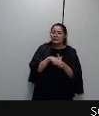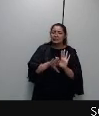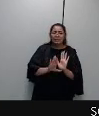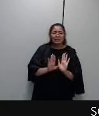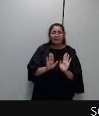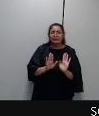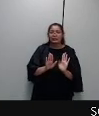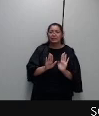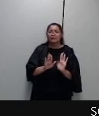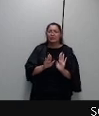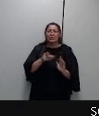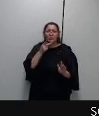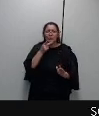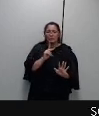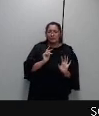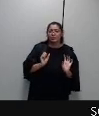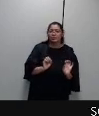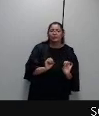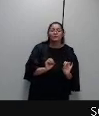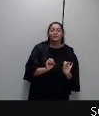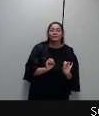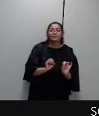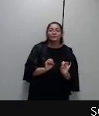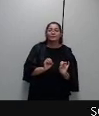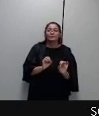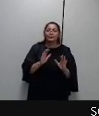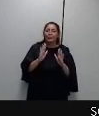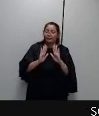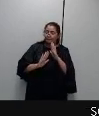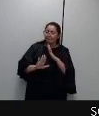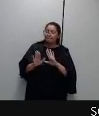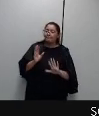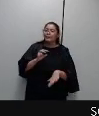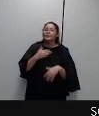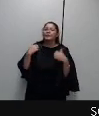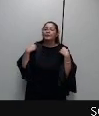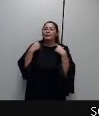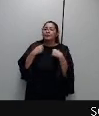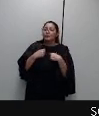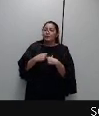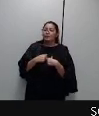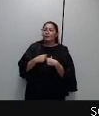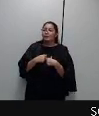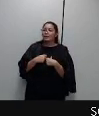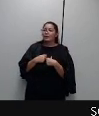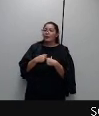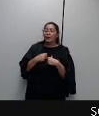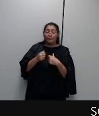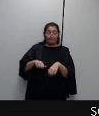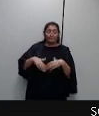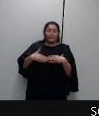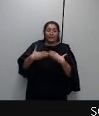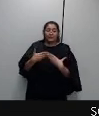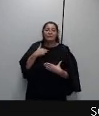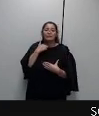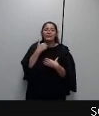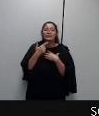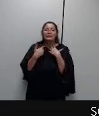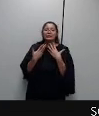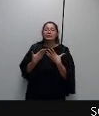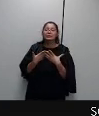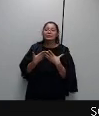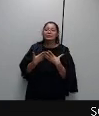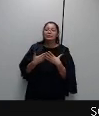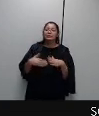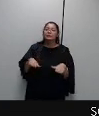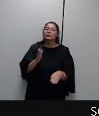só queria procurar deixar o ministro o ministro da pelo menos menos é o mais confortável vejo só os colegas